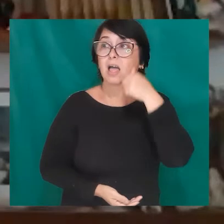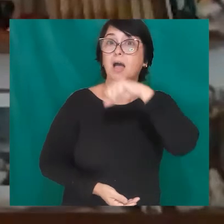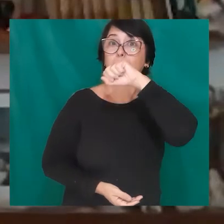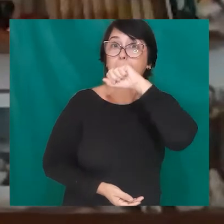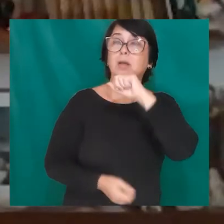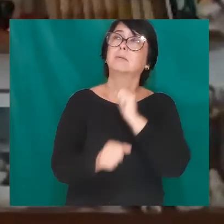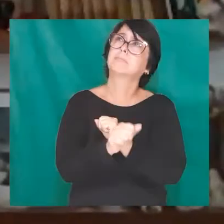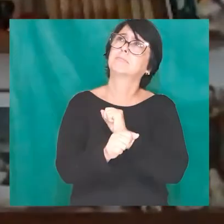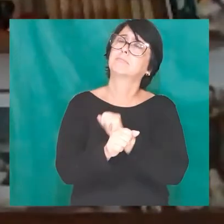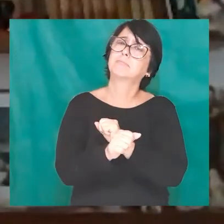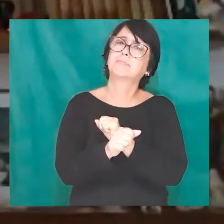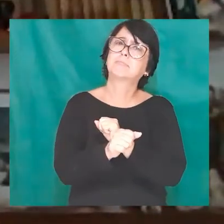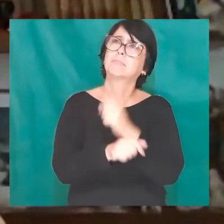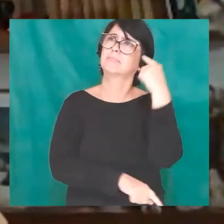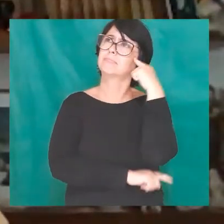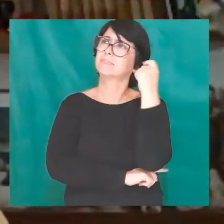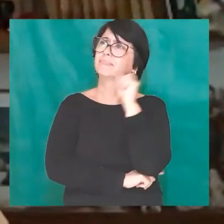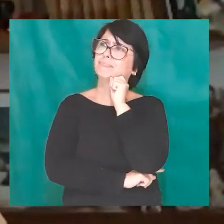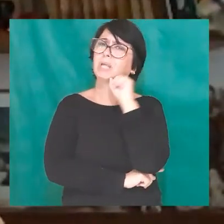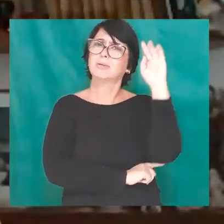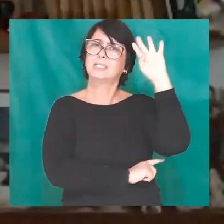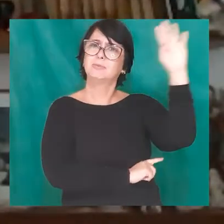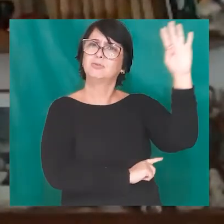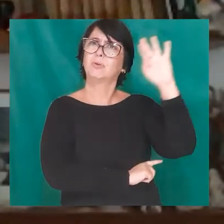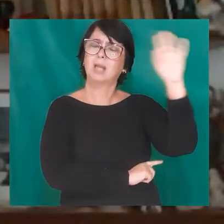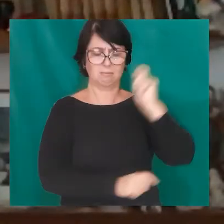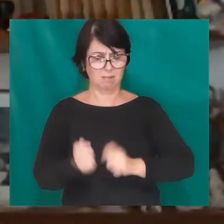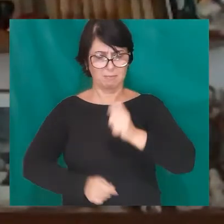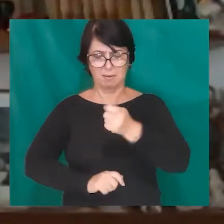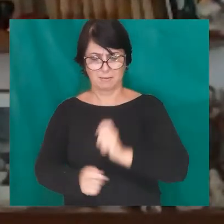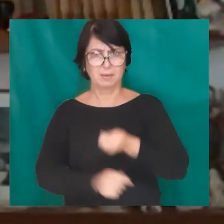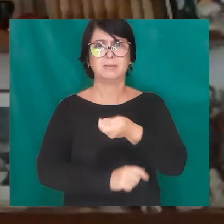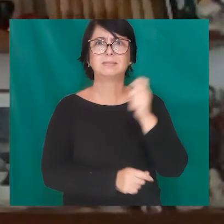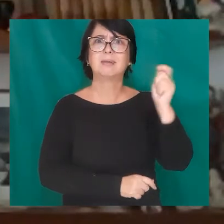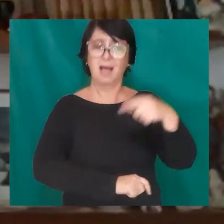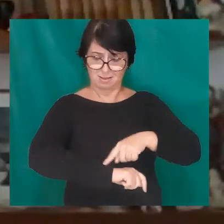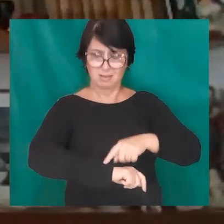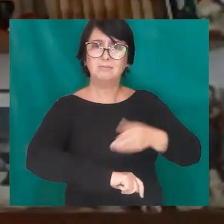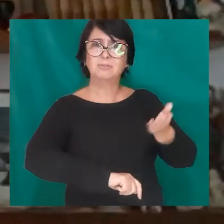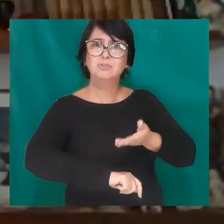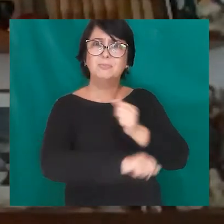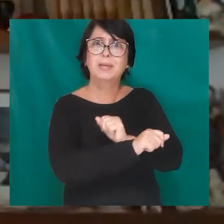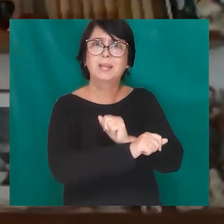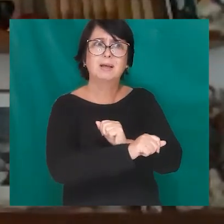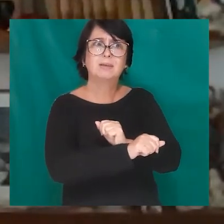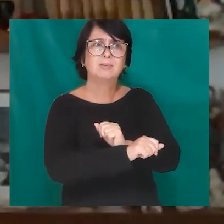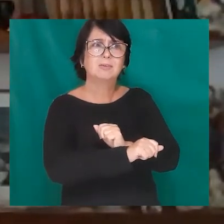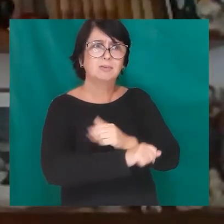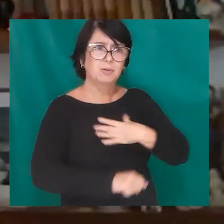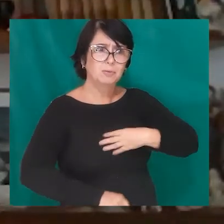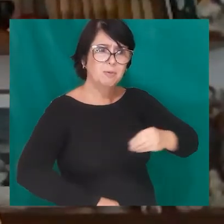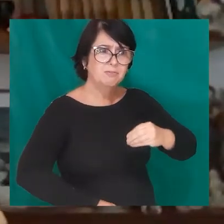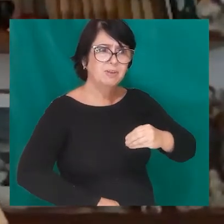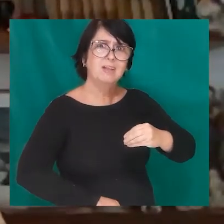ela falou assim, poxa, peraí, eu sempre sonhei em tocar bateria, então será que nesse tempo que meu filho está fazendo aula, eu não consigo também fazer uma aula? Foi justamente,